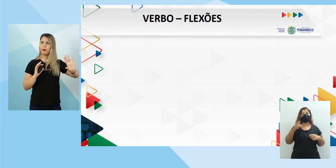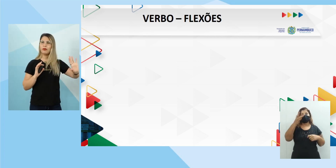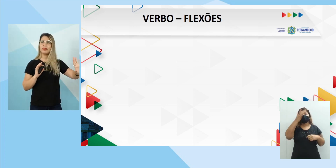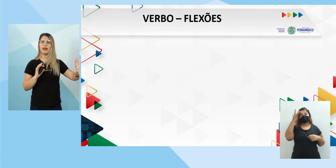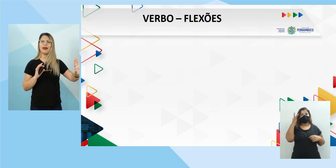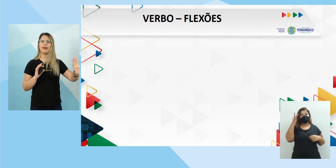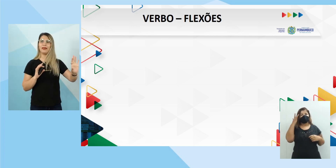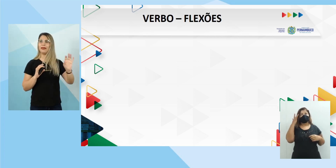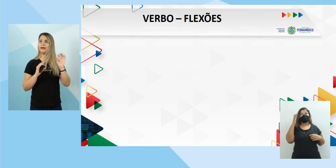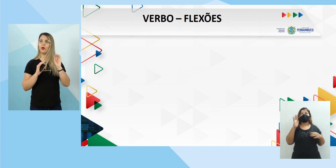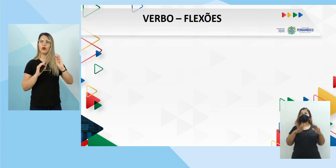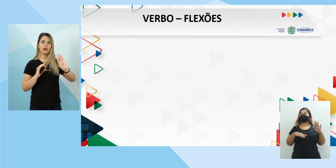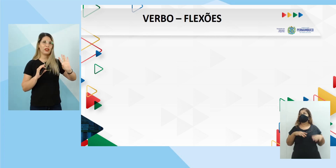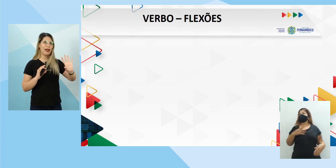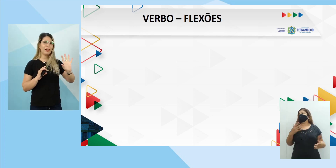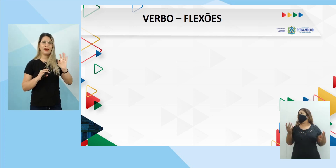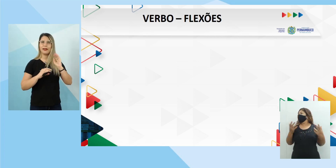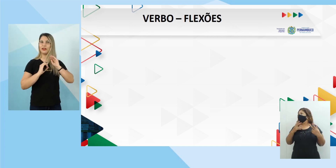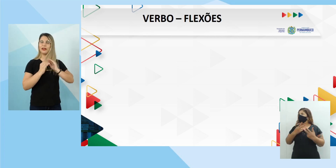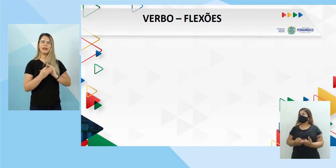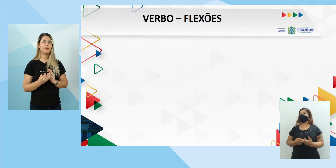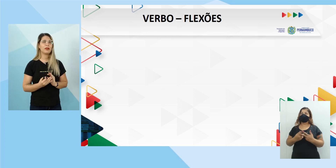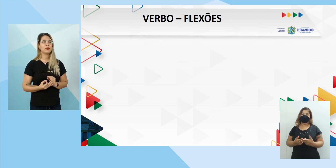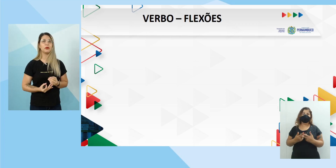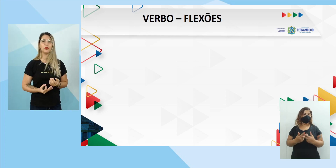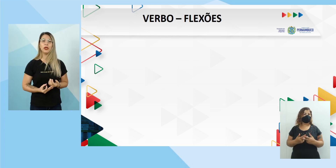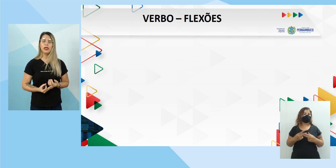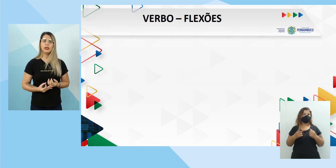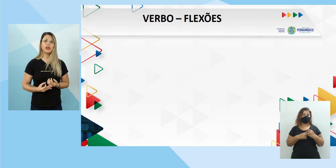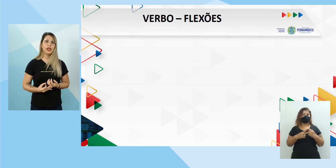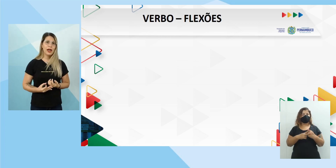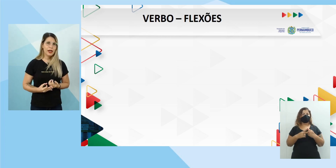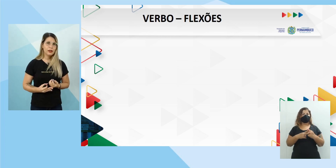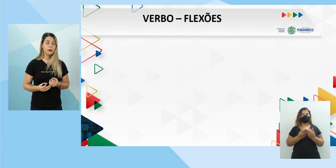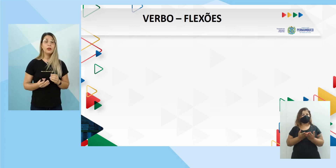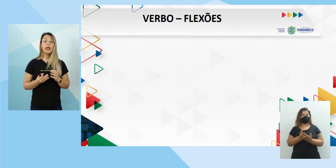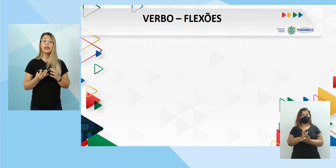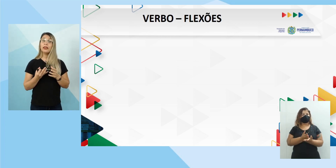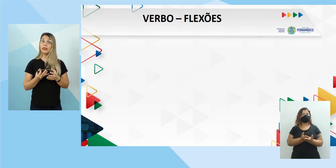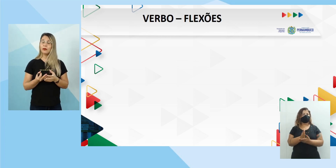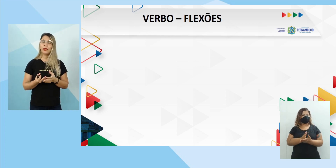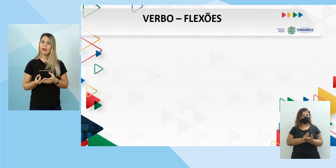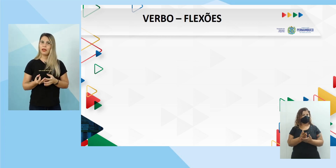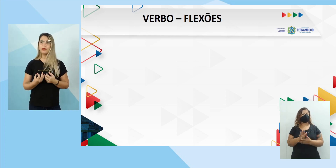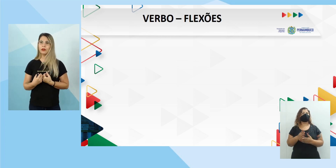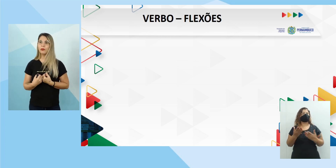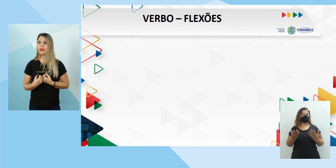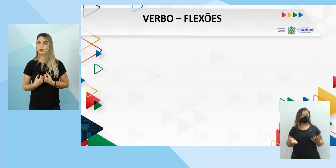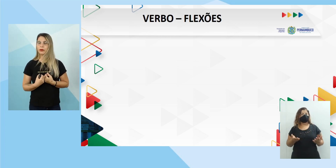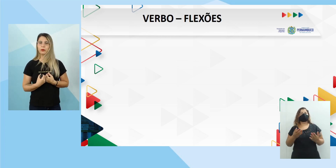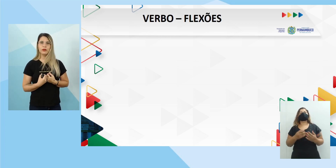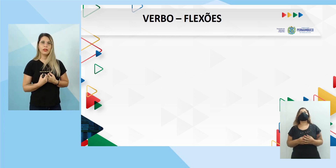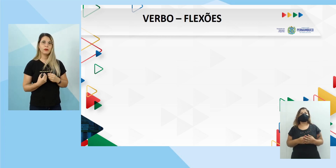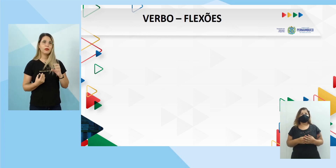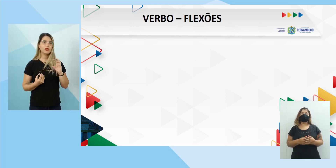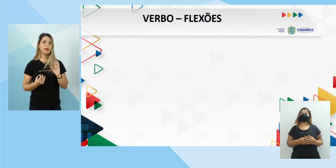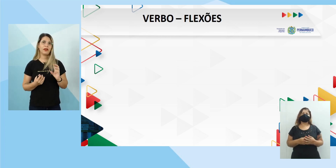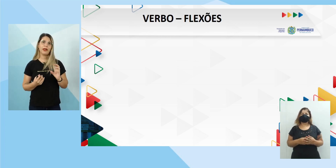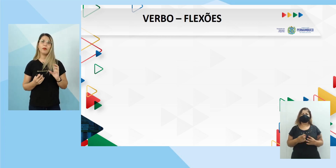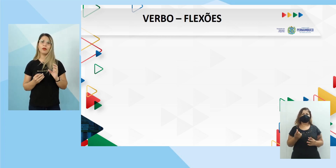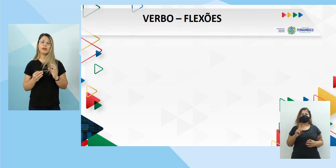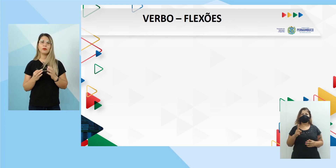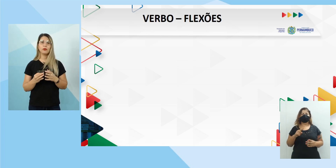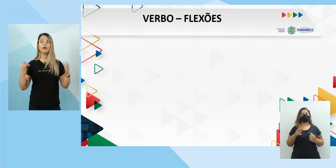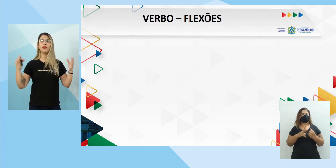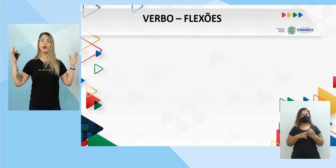que abusarem, não gostarem, acharem que é um assunto chato. Não é. Eu costumo dizer para os meus alunos que